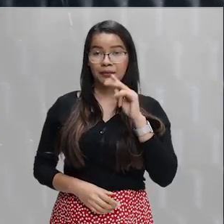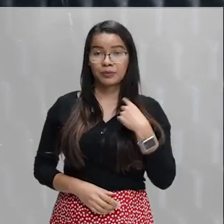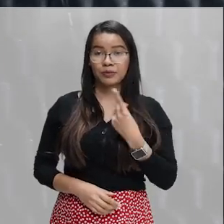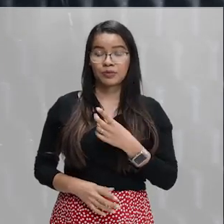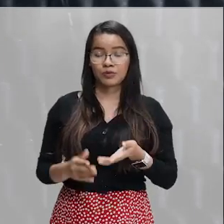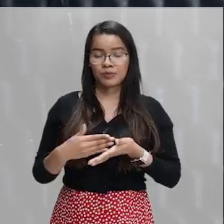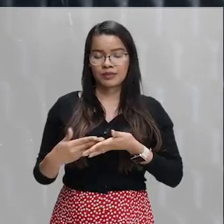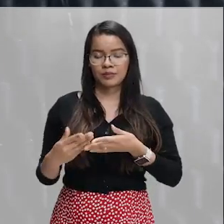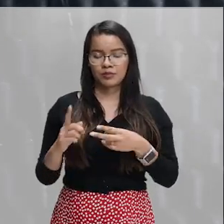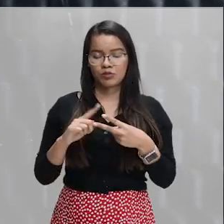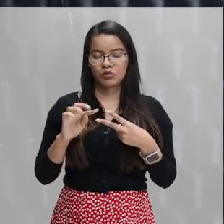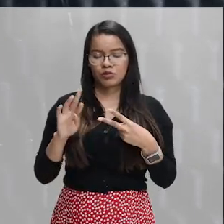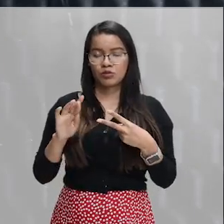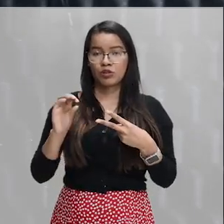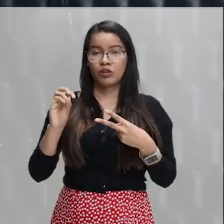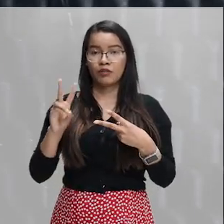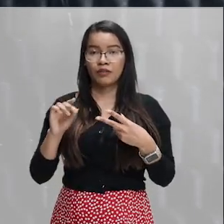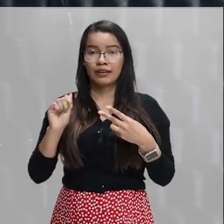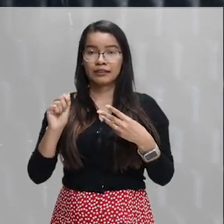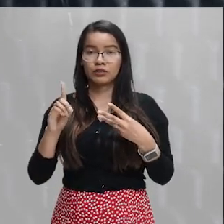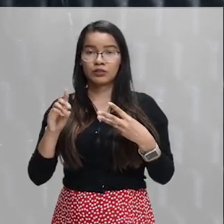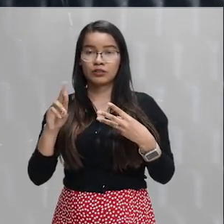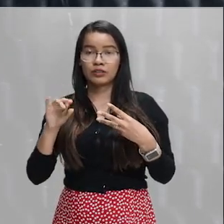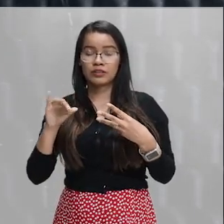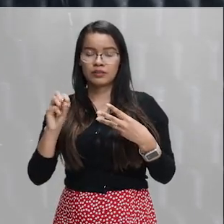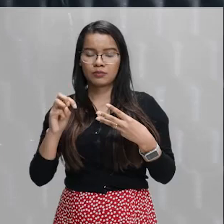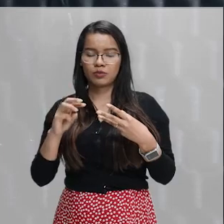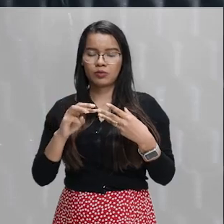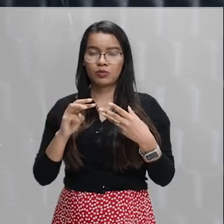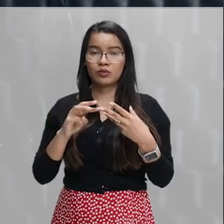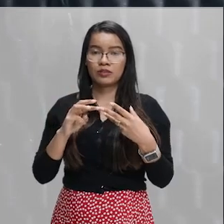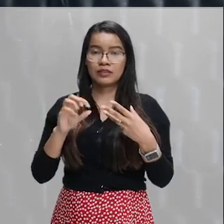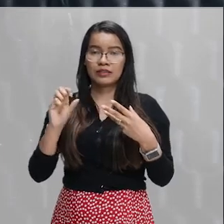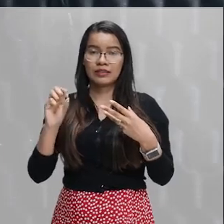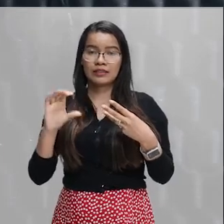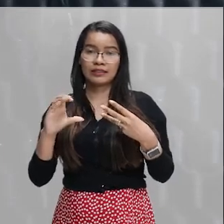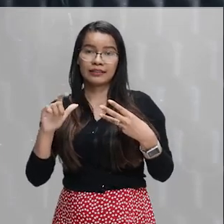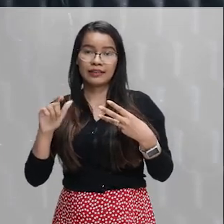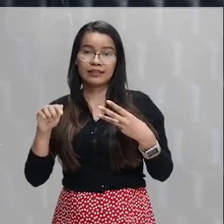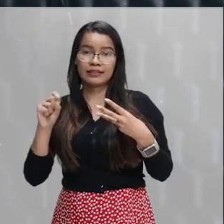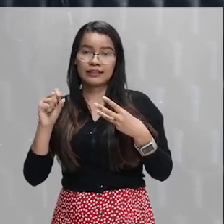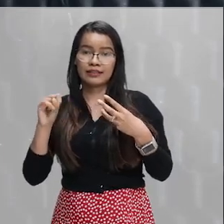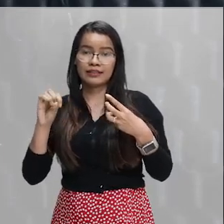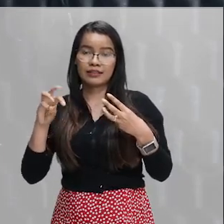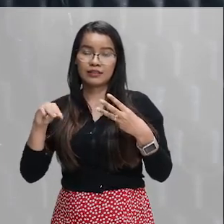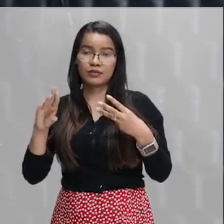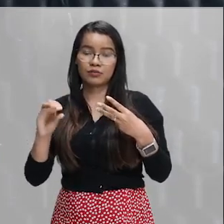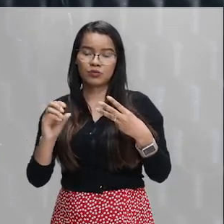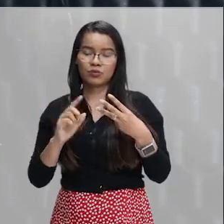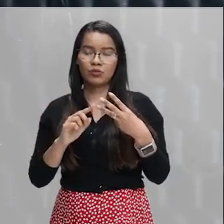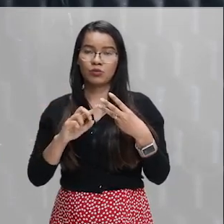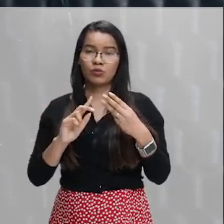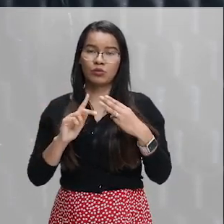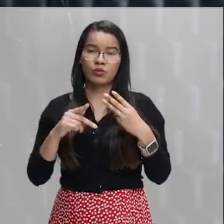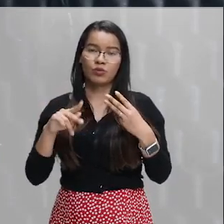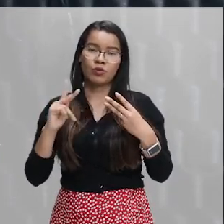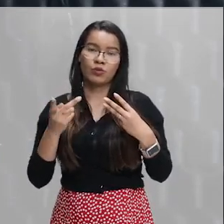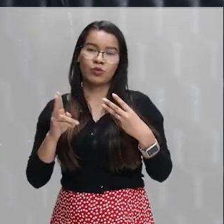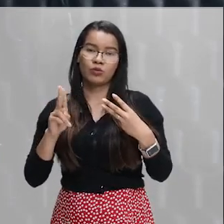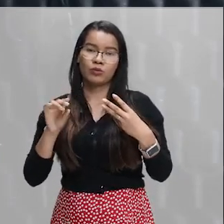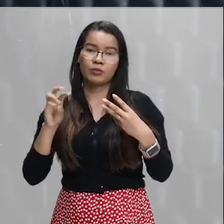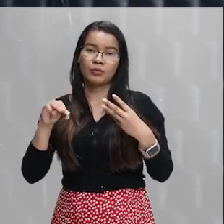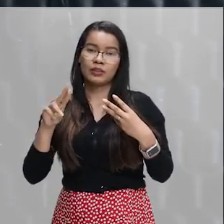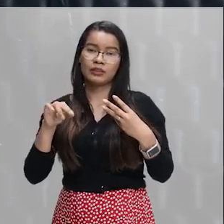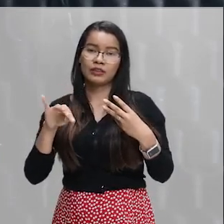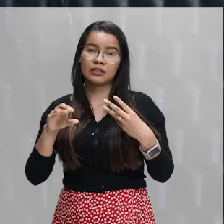com o trovadorismo, depois vem o classicismo, né, assim, o humanismo, né? O humanismo é um período que não é um período literário, essencialmente,